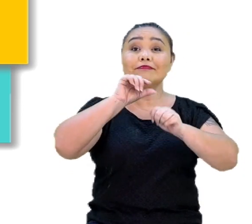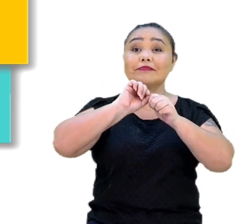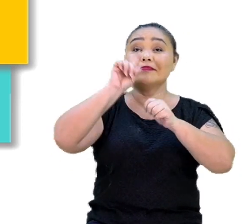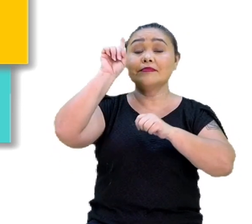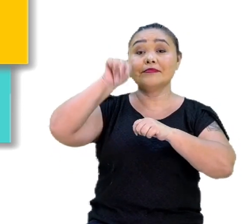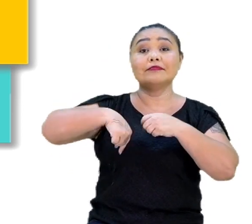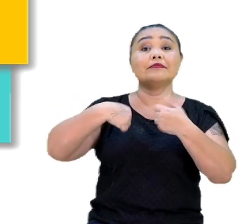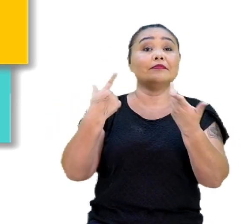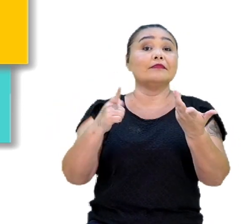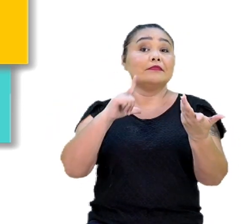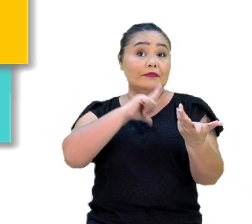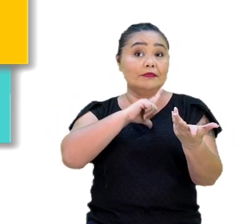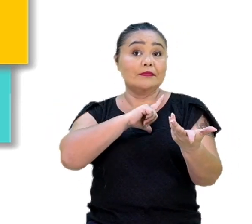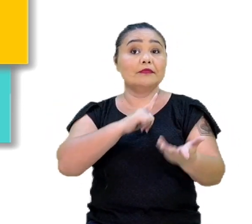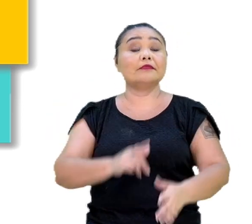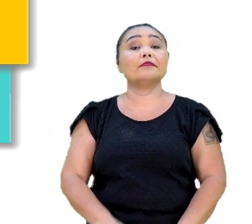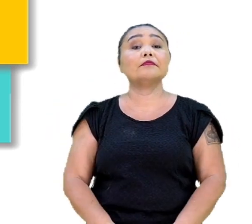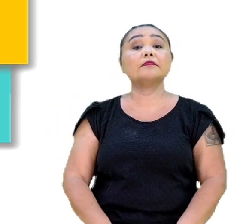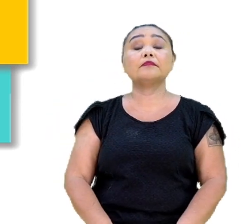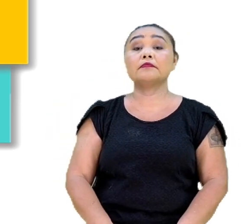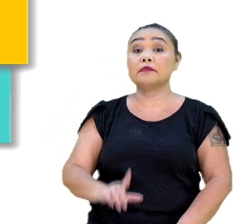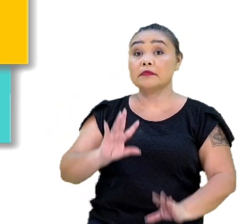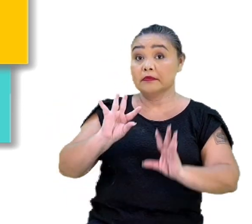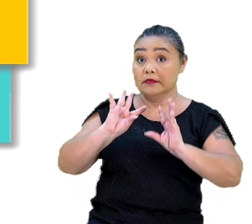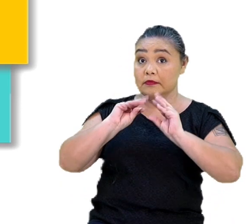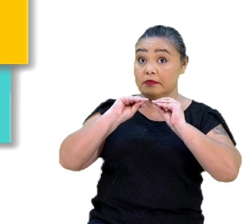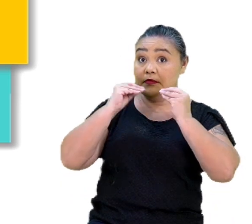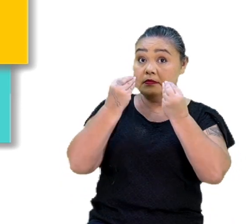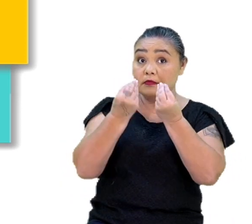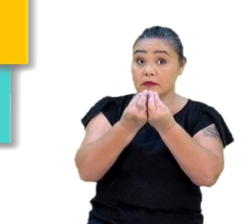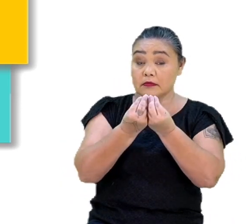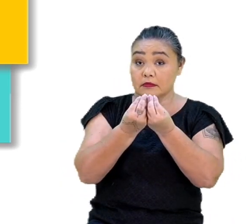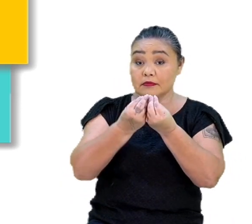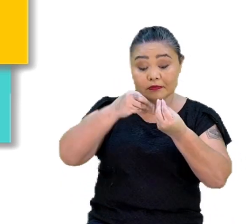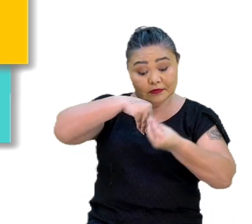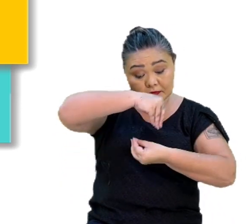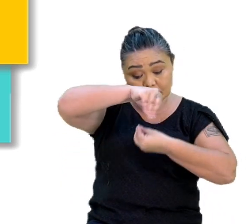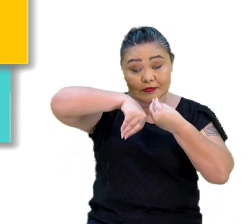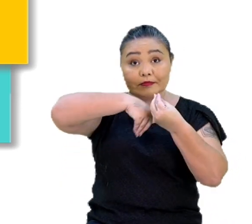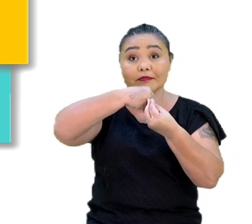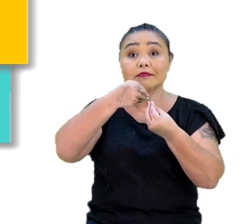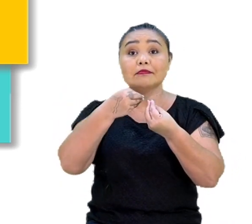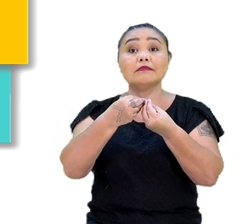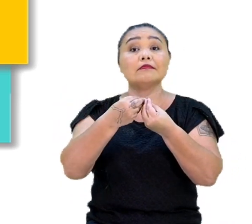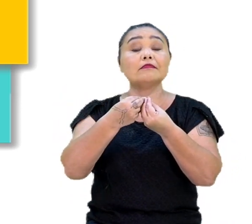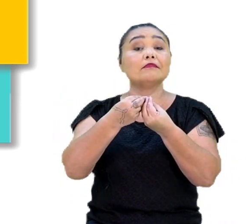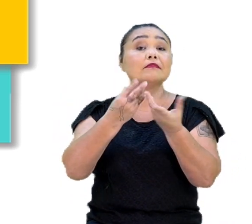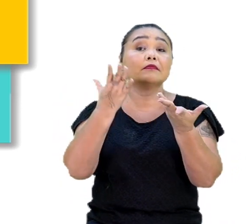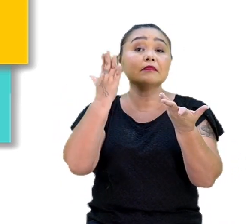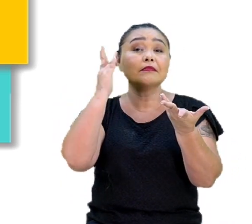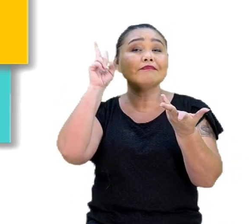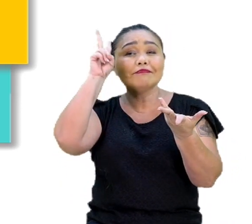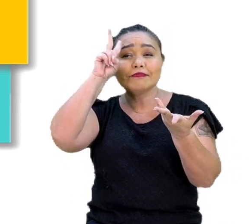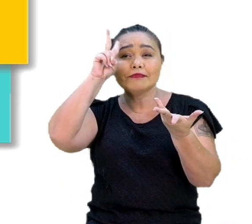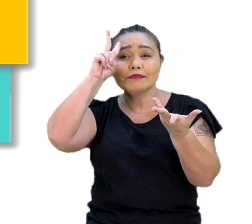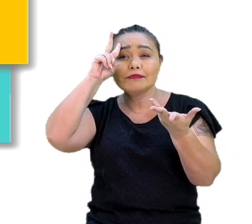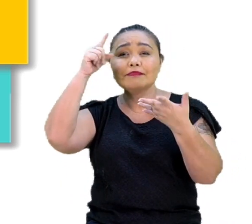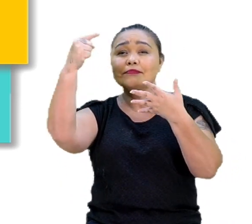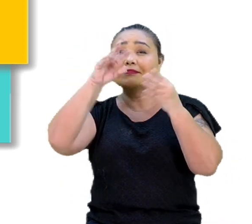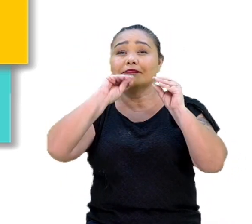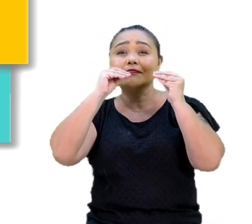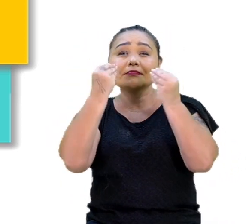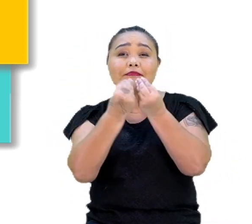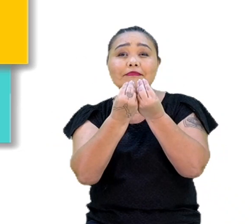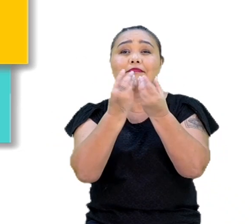pode sofrer. Nós vamos falar também sobre substâncias e misturas, para vocês relembrarem sobre substâncias